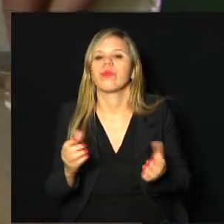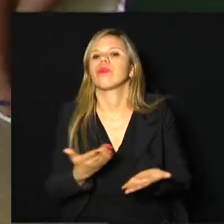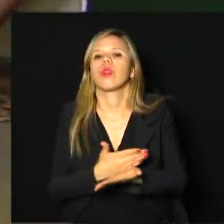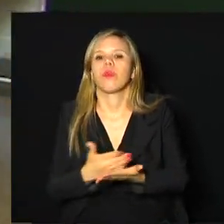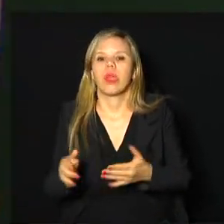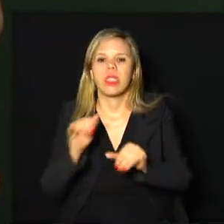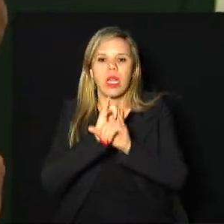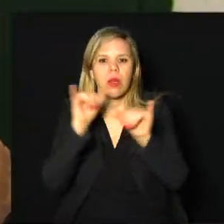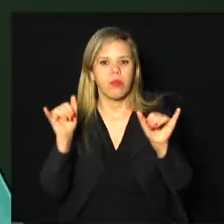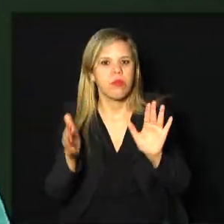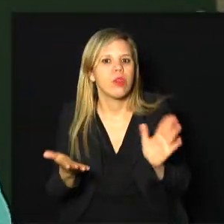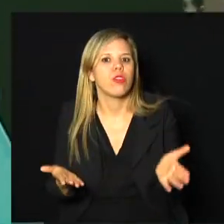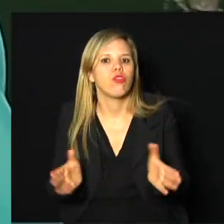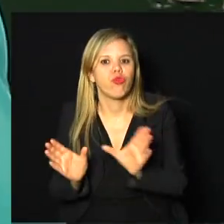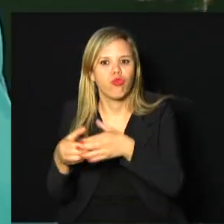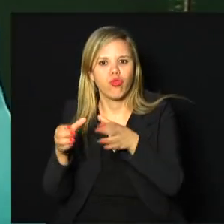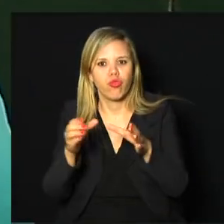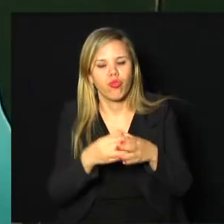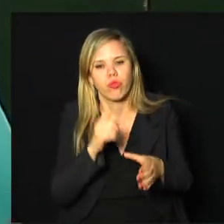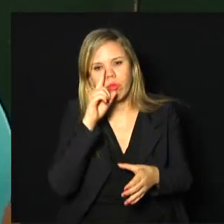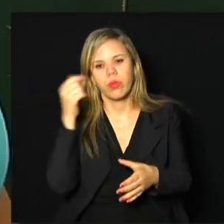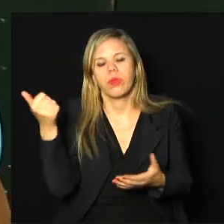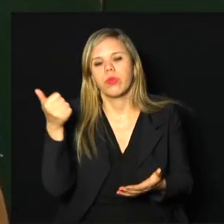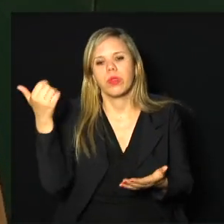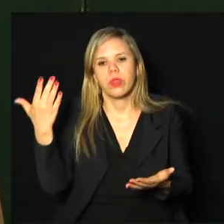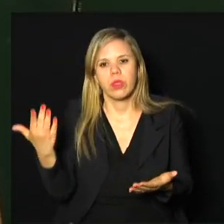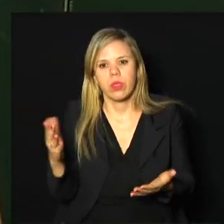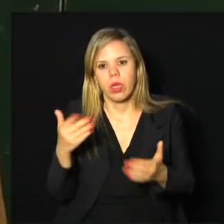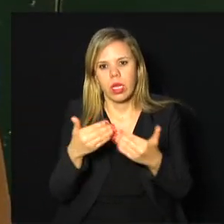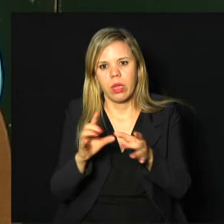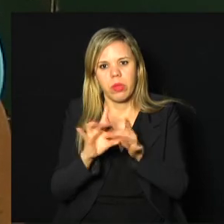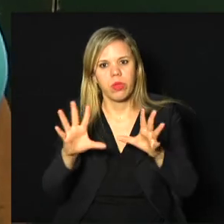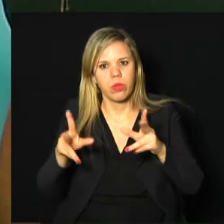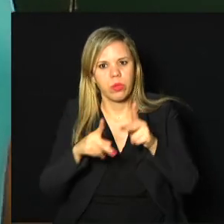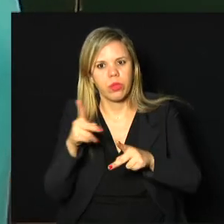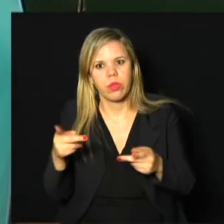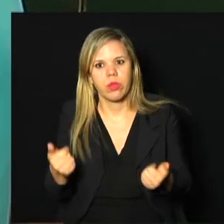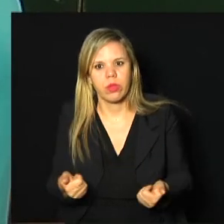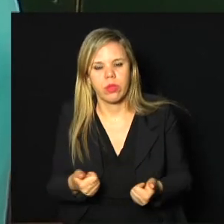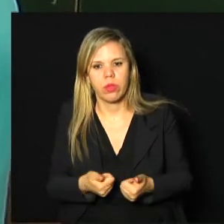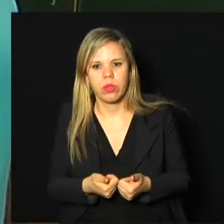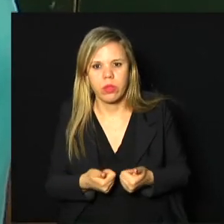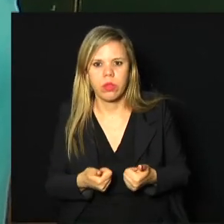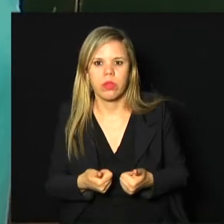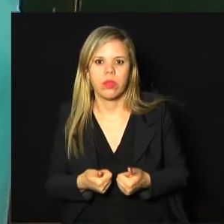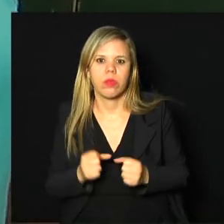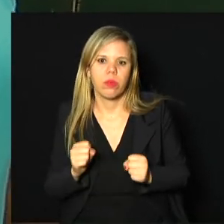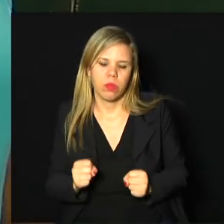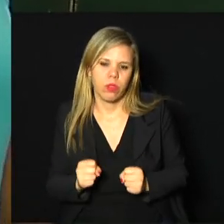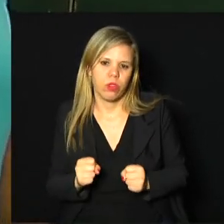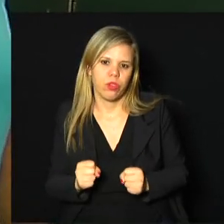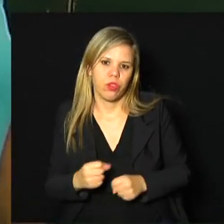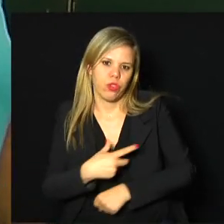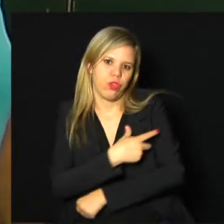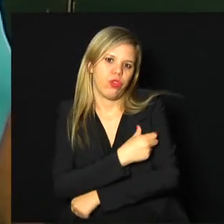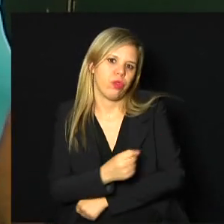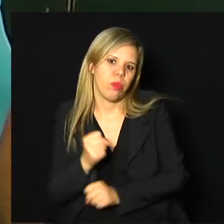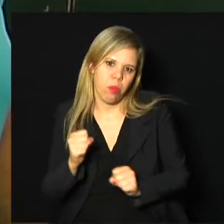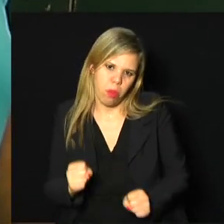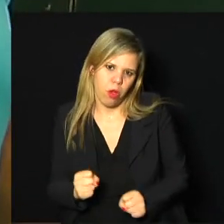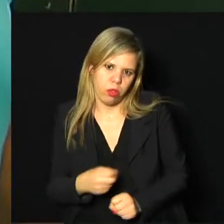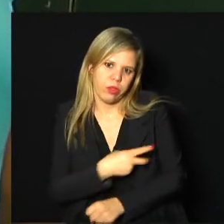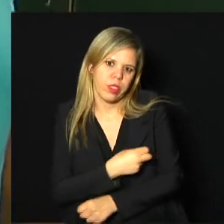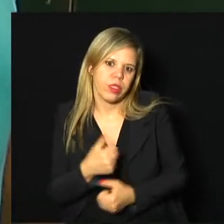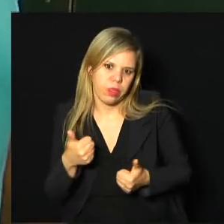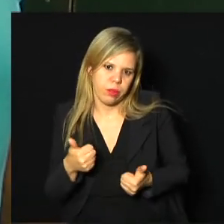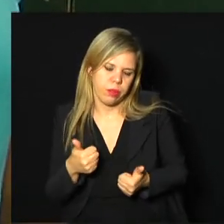Começa a campanha da vacina da gripe com os grupos prioritários, agora já está liberada para todo mundo, né? Então, todo mundo deve... Todo mundo já